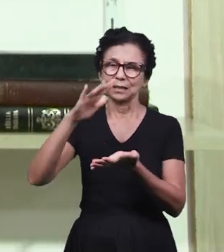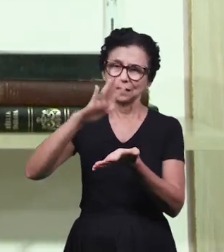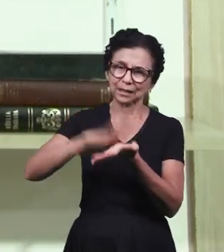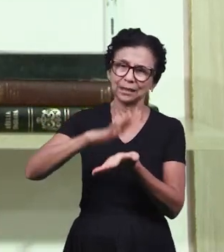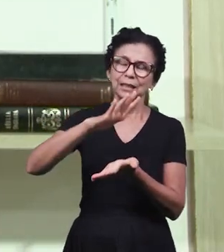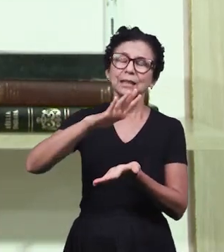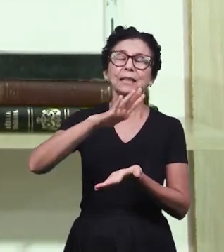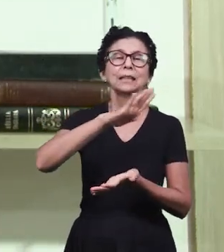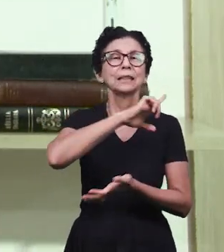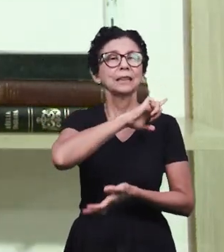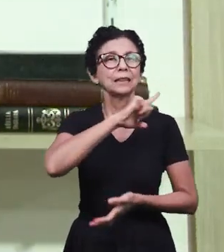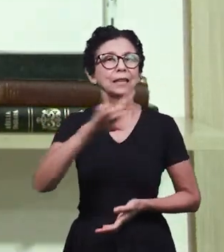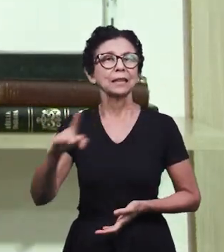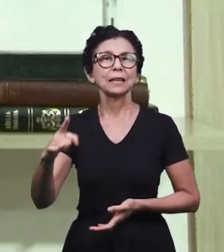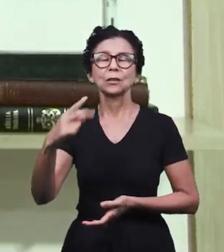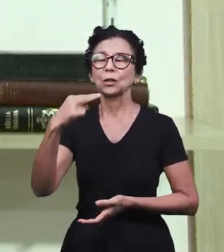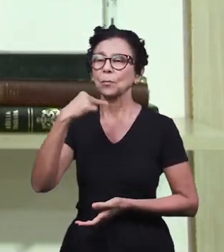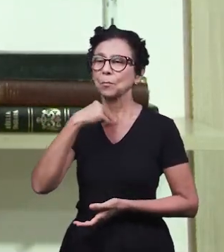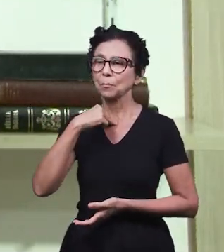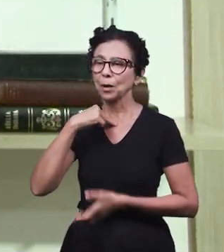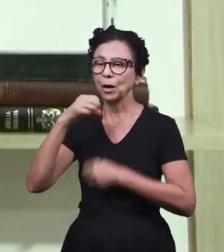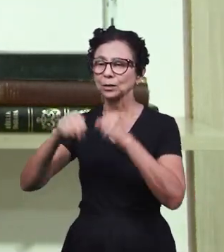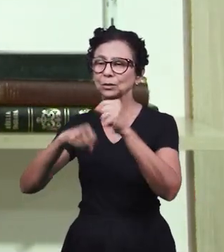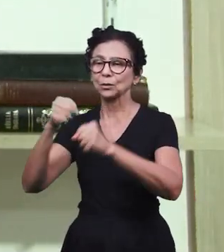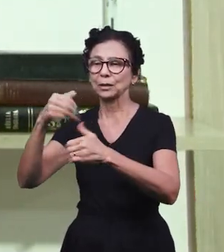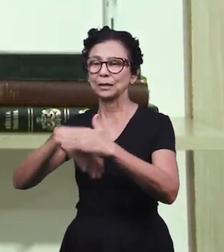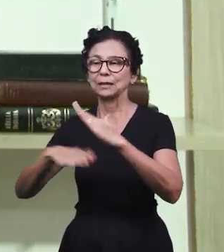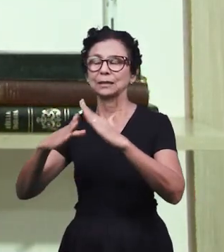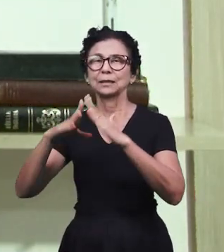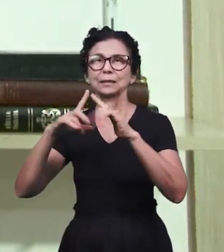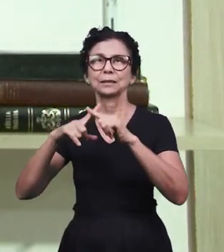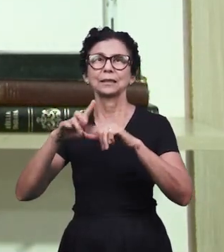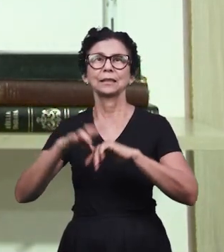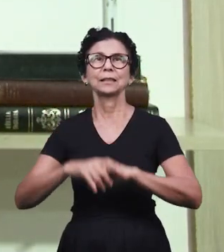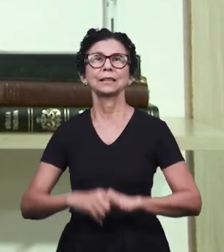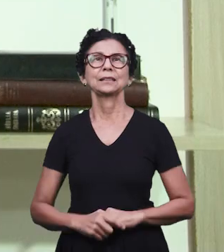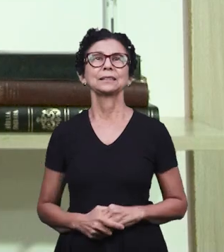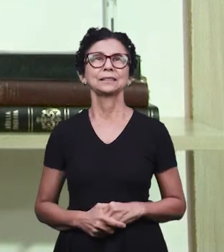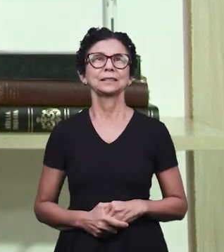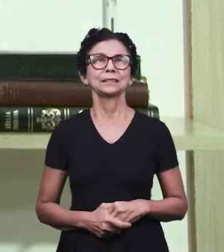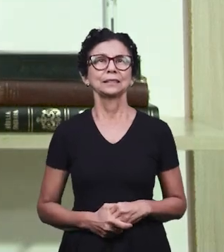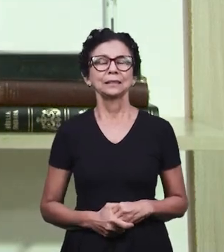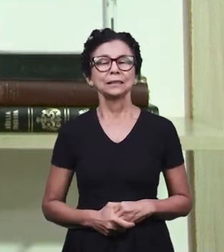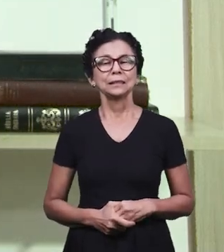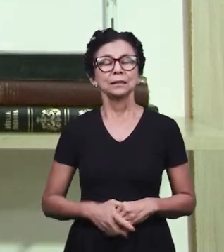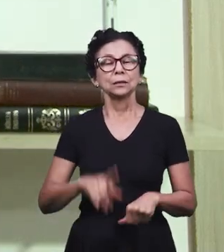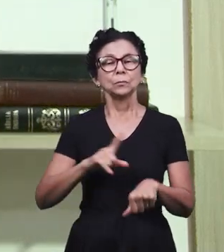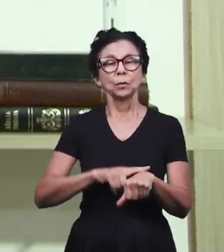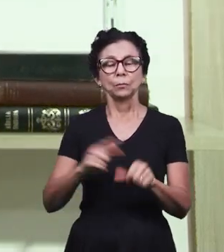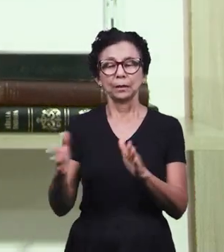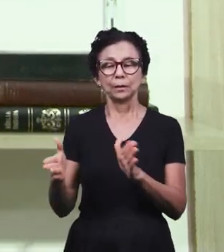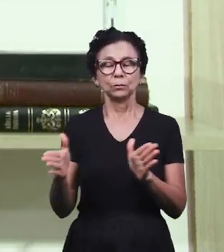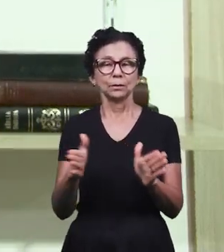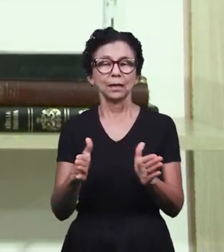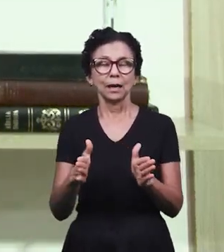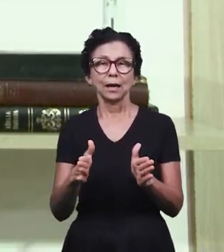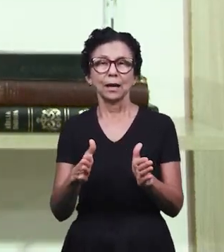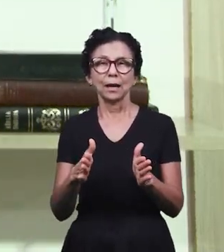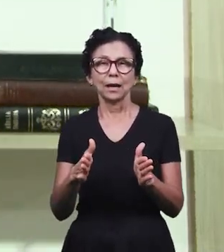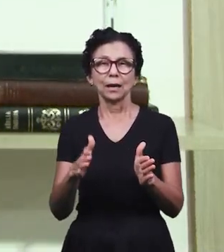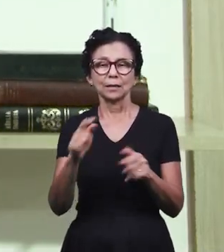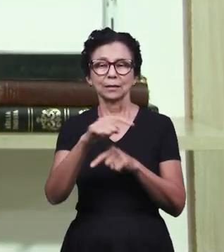não posso correr no templo. Pode brincar na aula? Não. São manejos